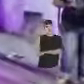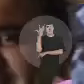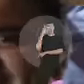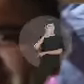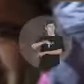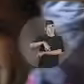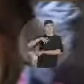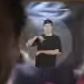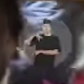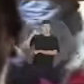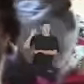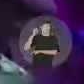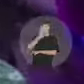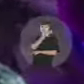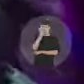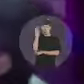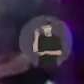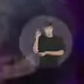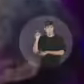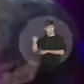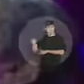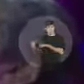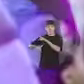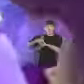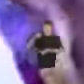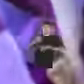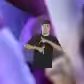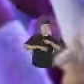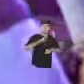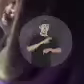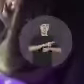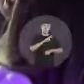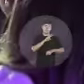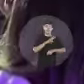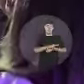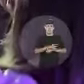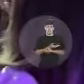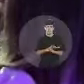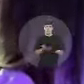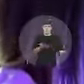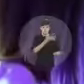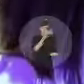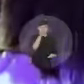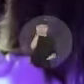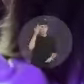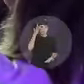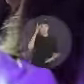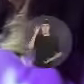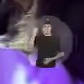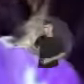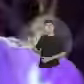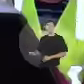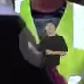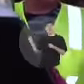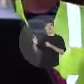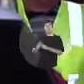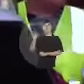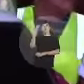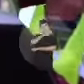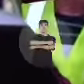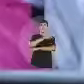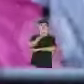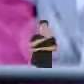não esquece. Ela luta pelo povo. Ela